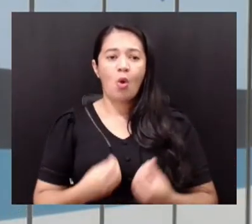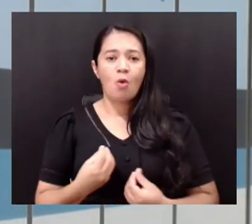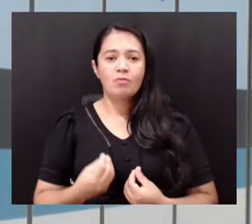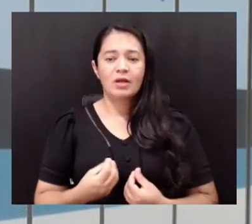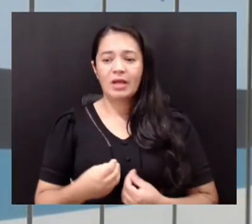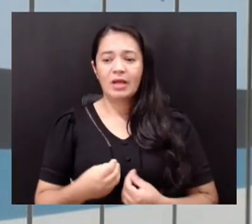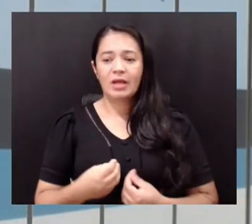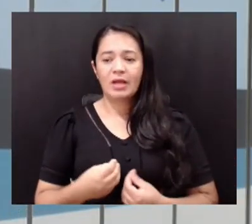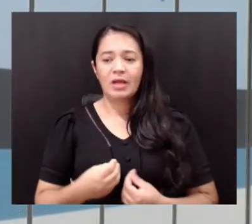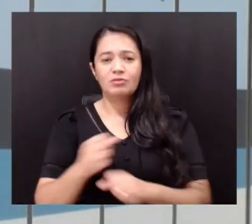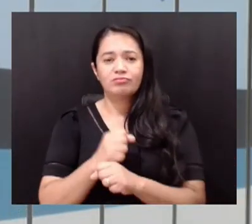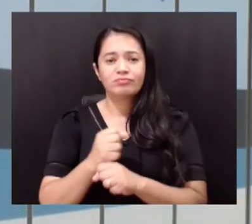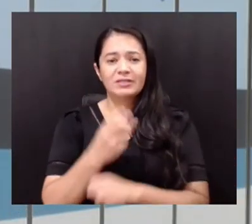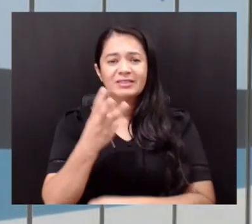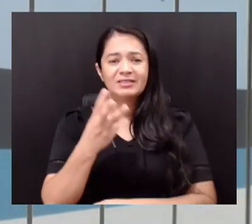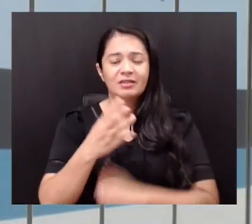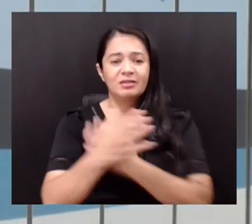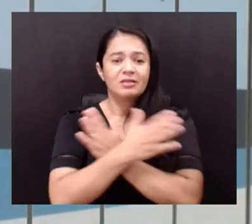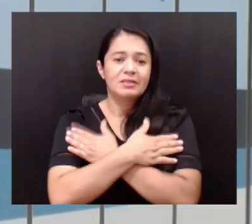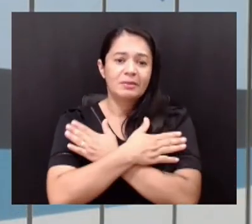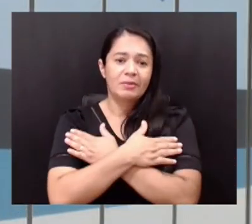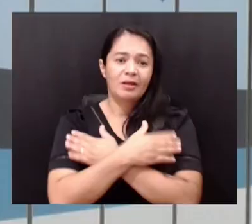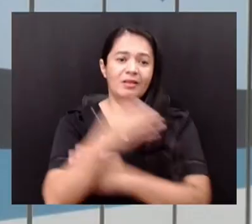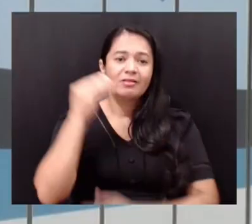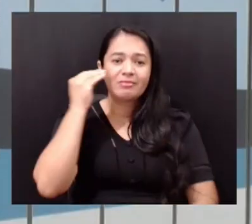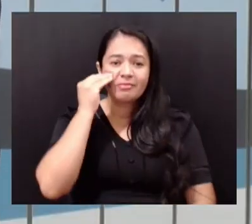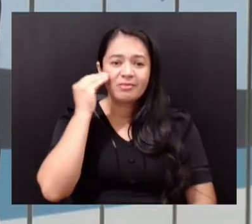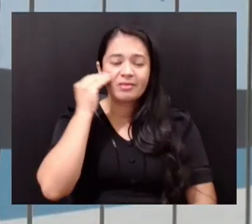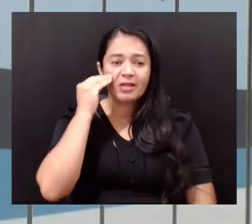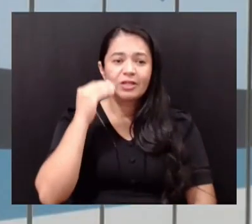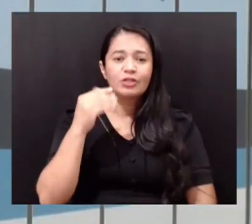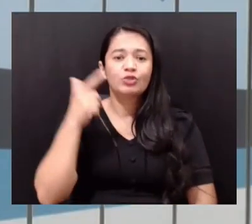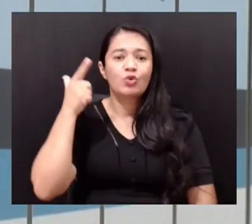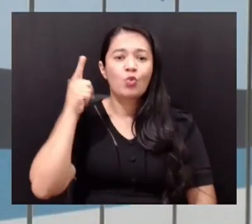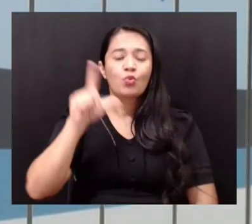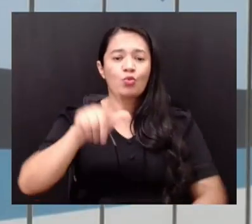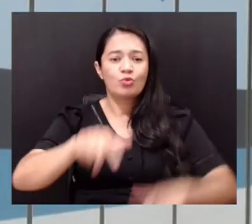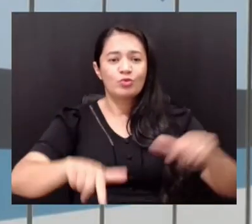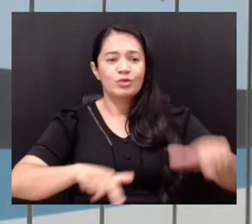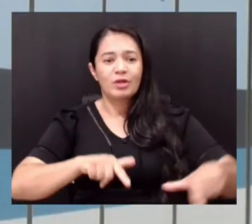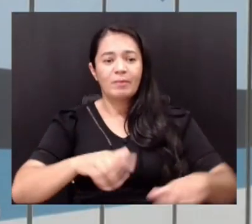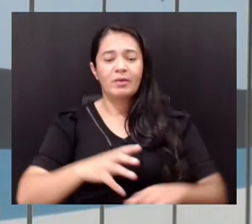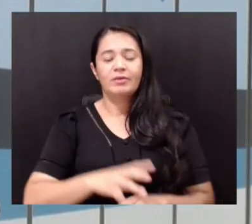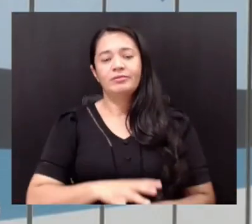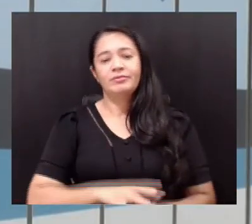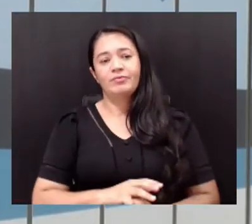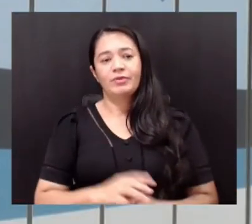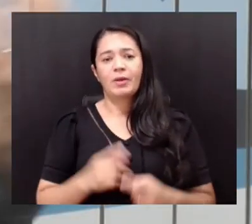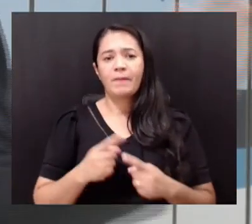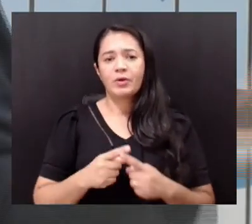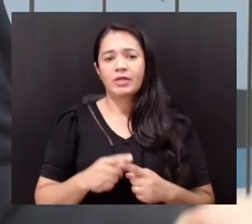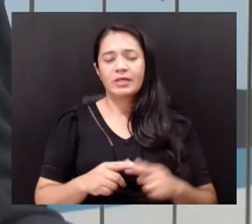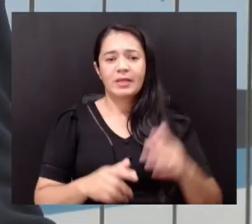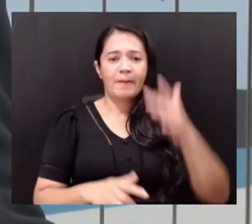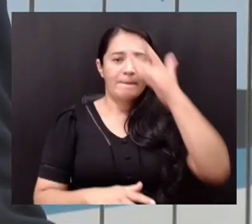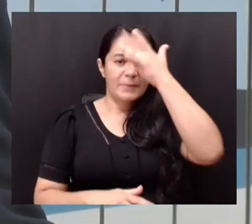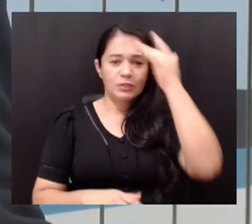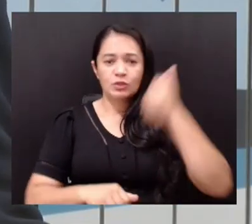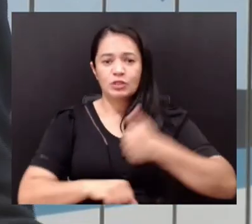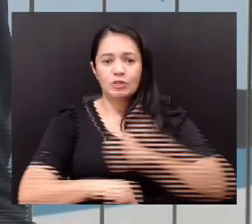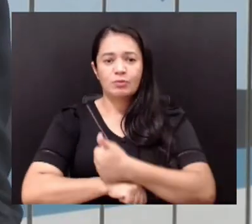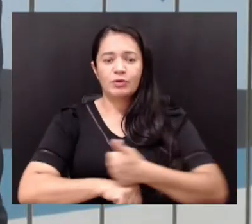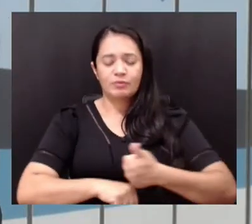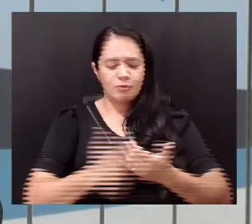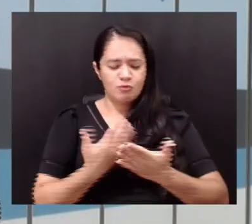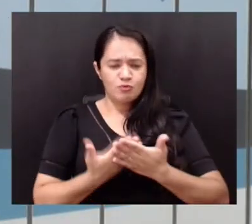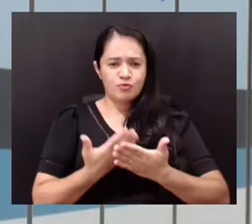anos. Né? É muito tempo, que assim, quando você pega estudiosos no trabalho, e você vê Campinas,